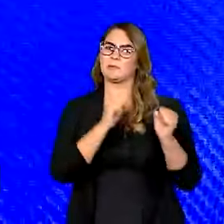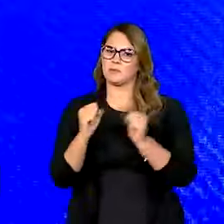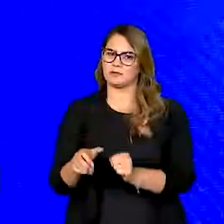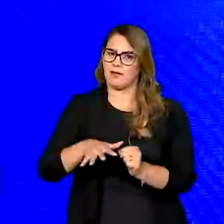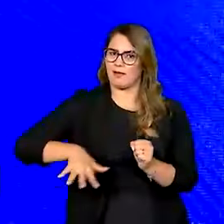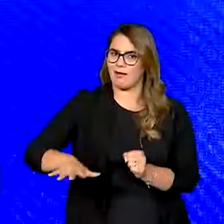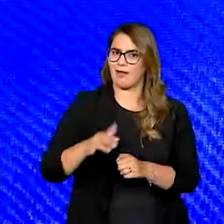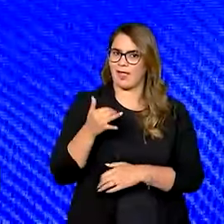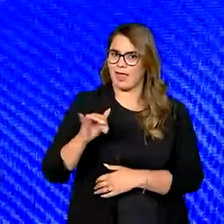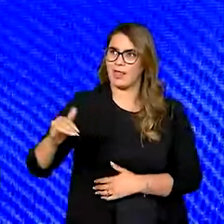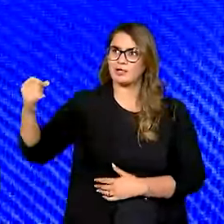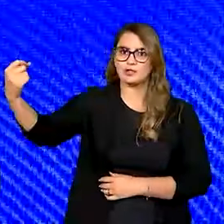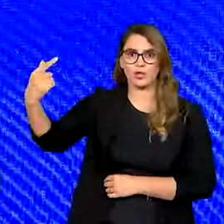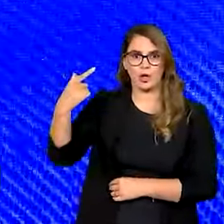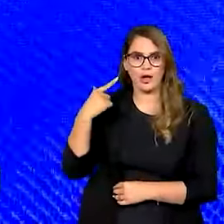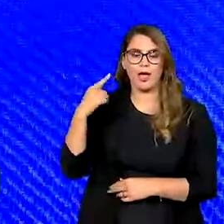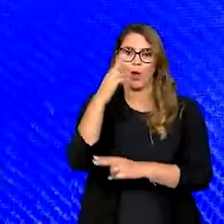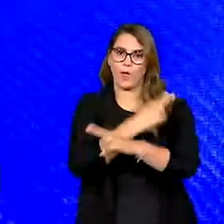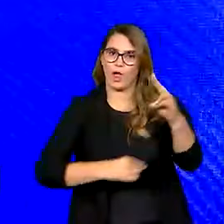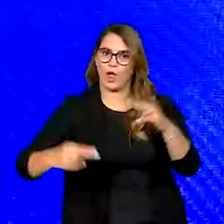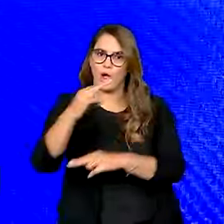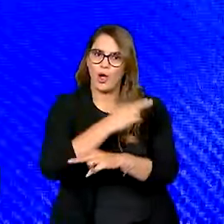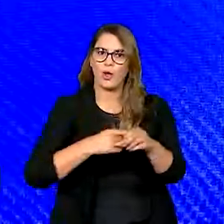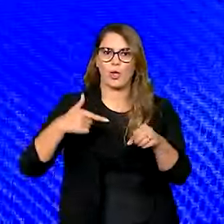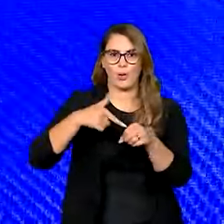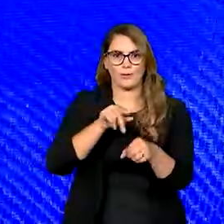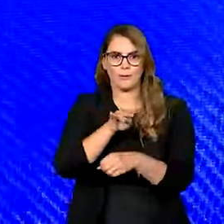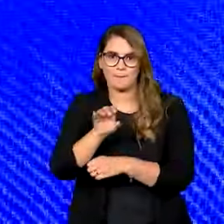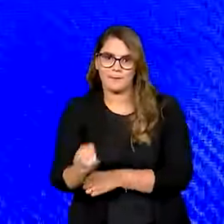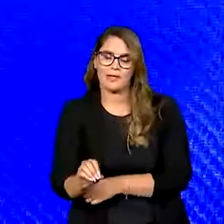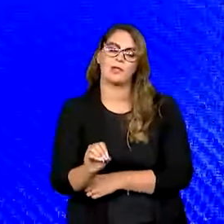setores de energia solar, eólica, biocombustíveis e hidrogênio verde.